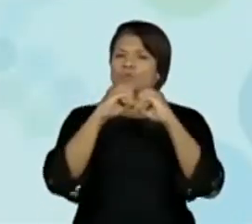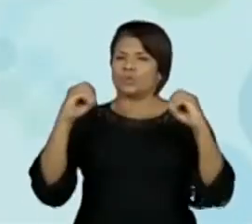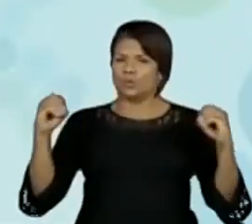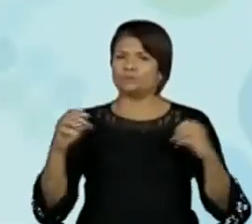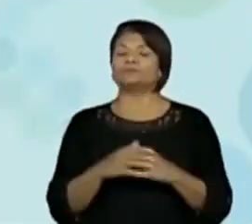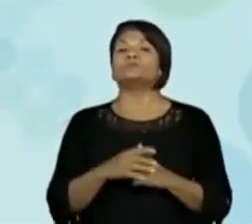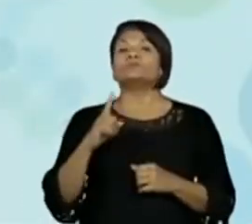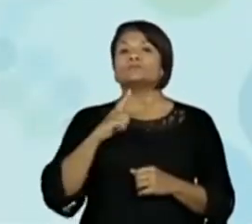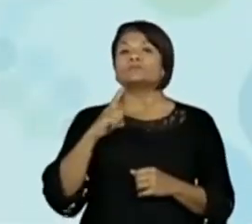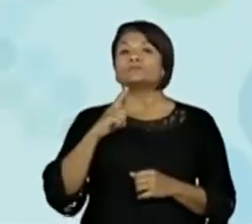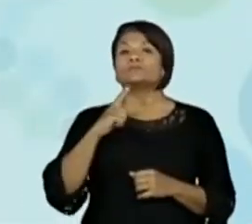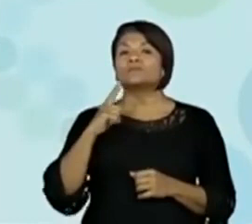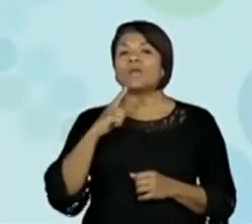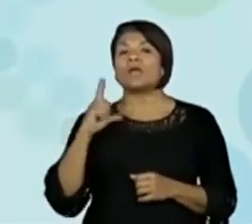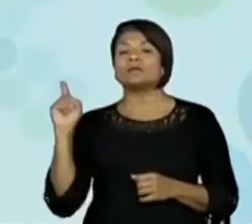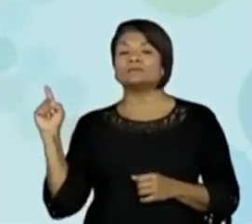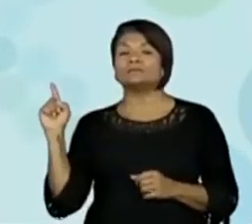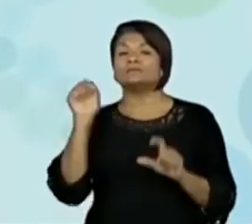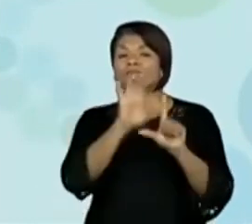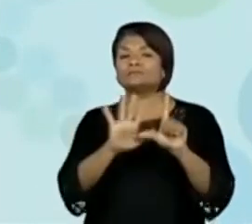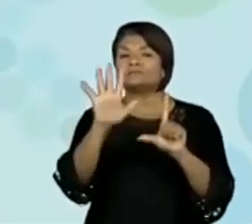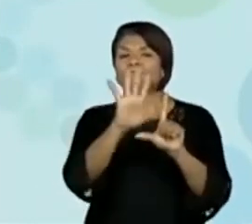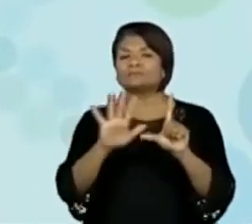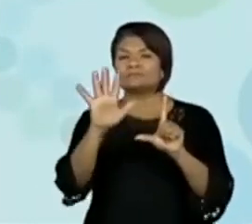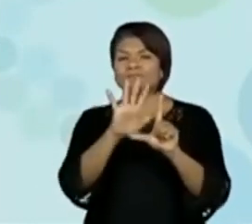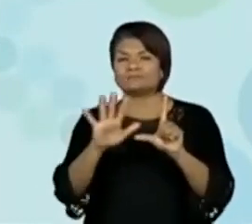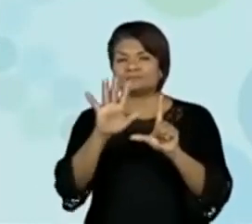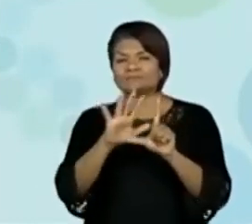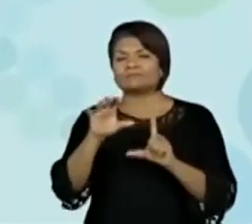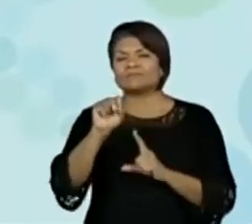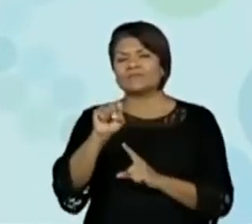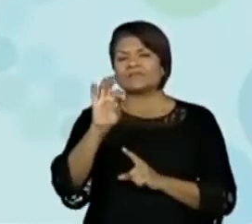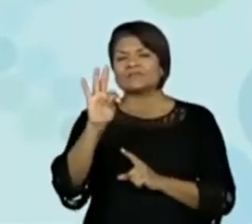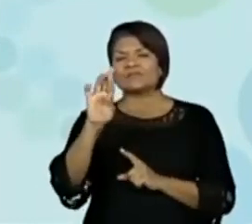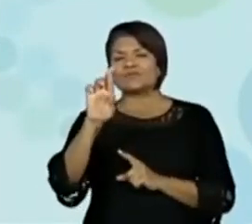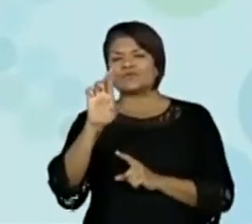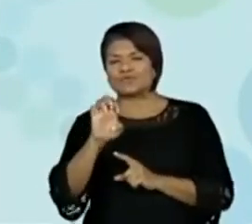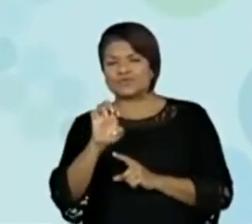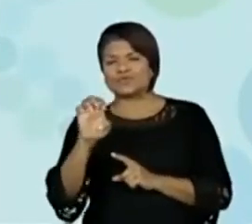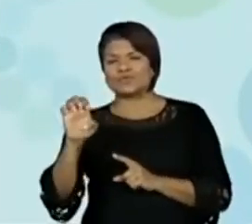Ele tem essa função, tem até um desenho lá, se não me engano é assim,